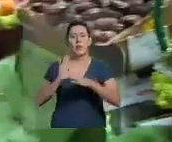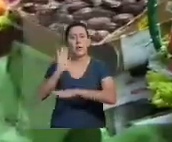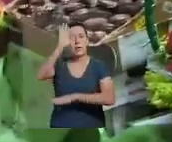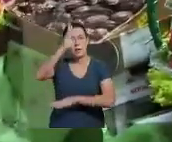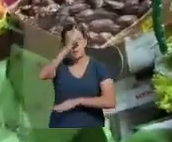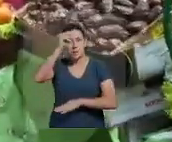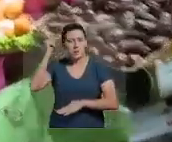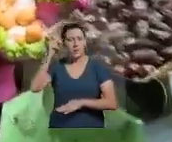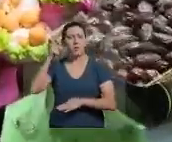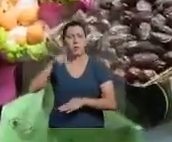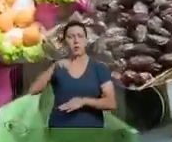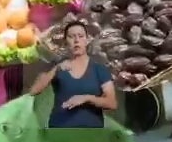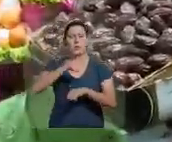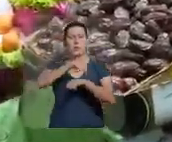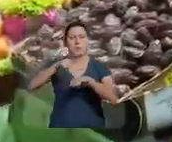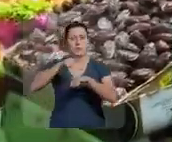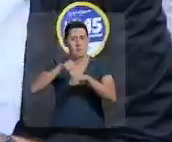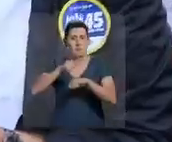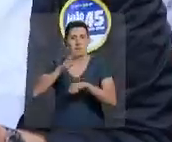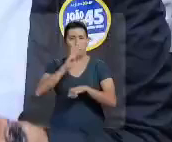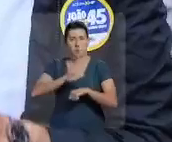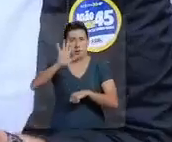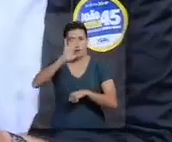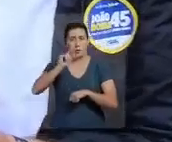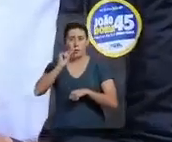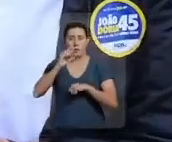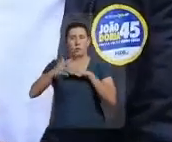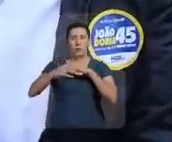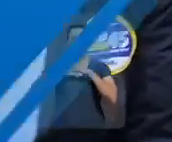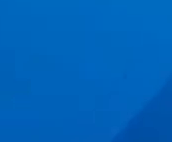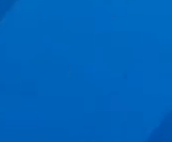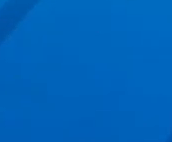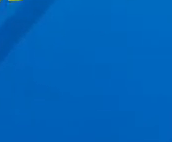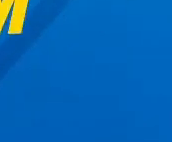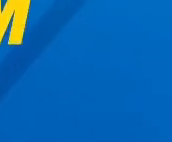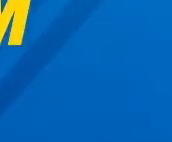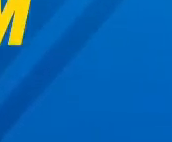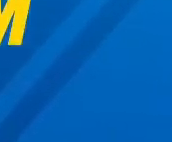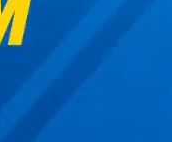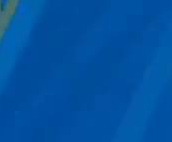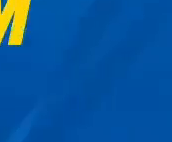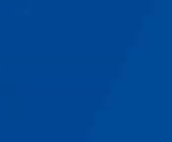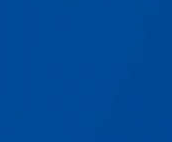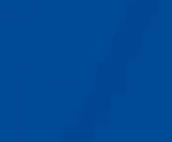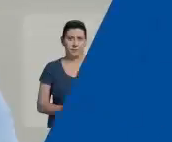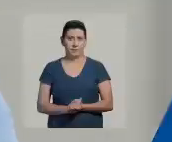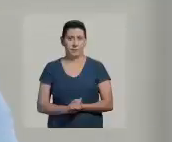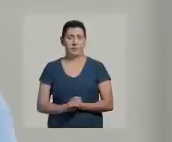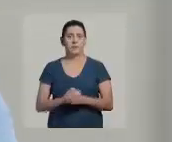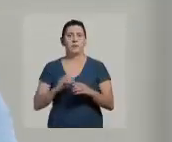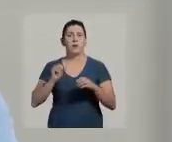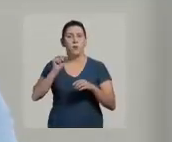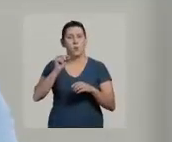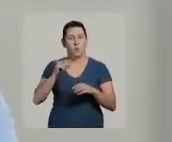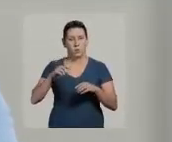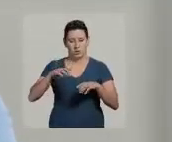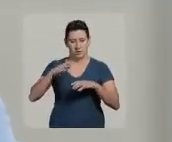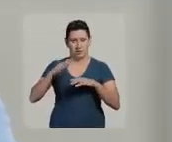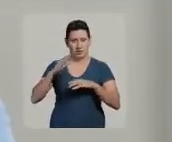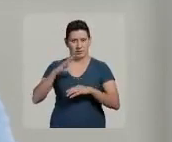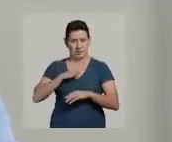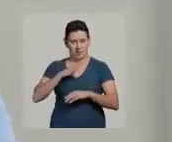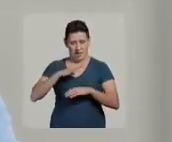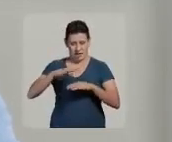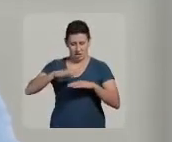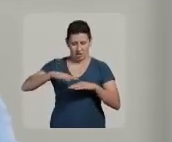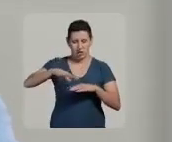cidade do meu país, a minha cidade, do meu povo, da minha terra. Em torno da cidade tem um